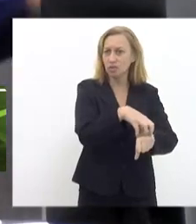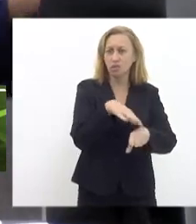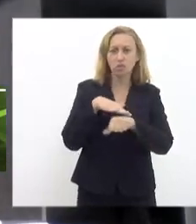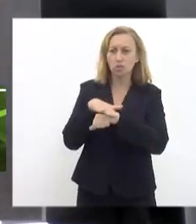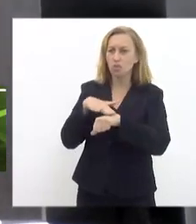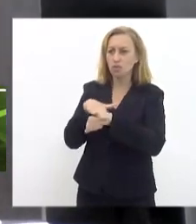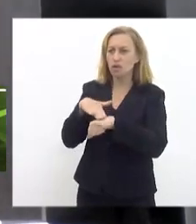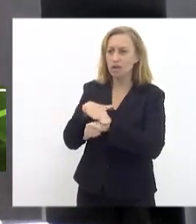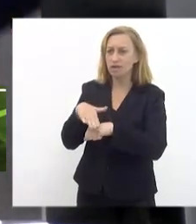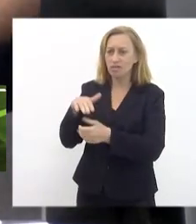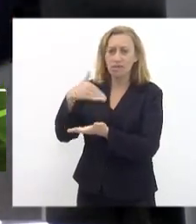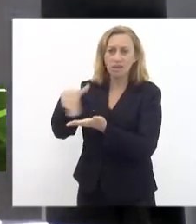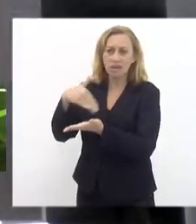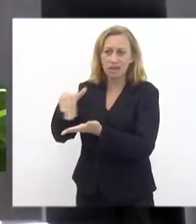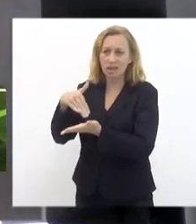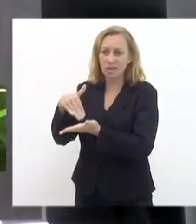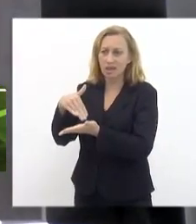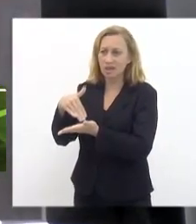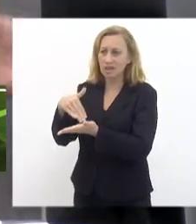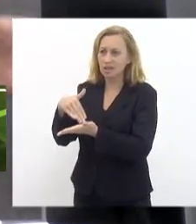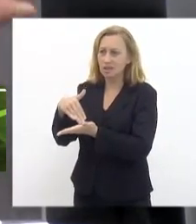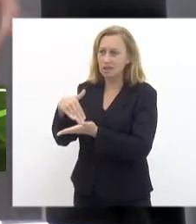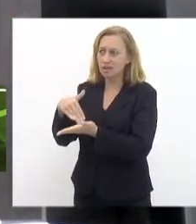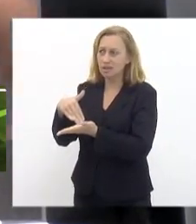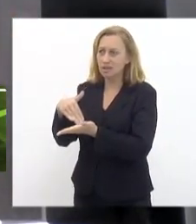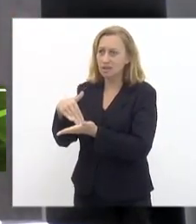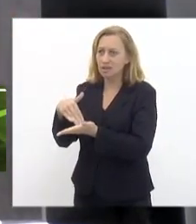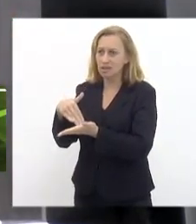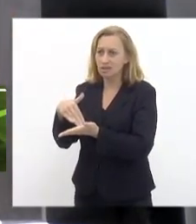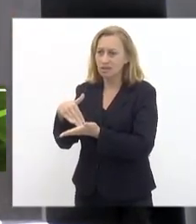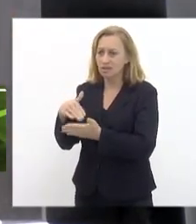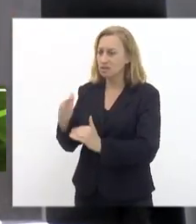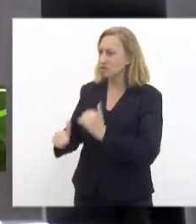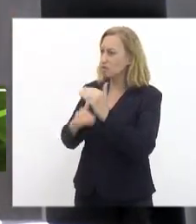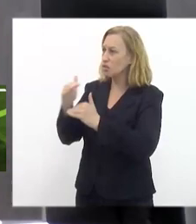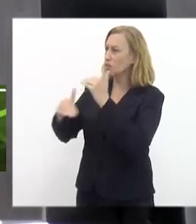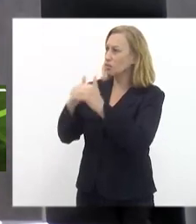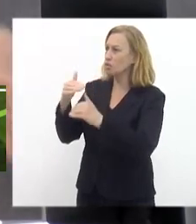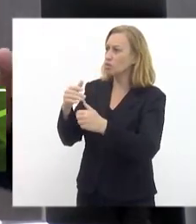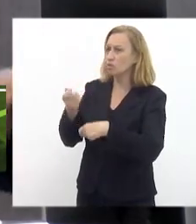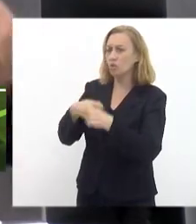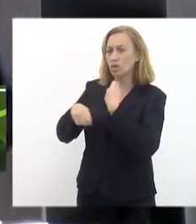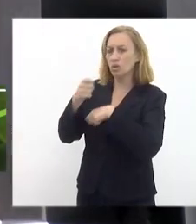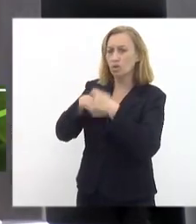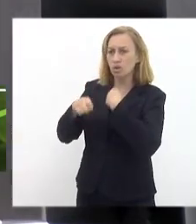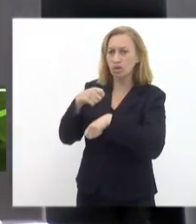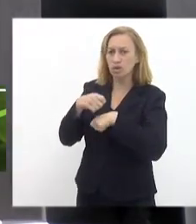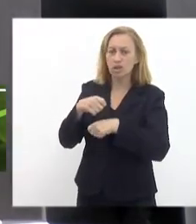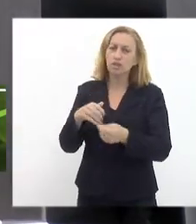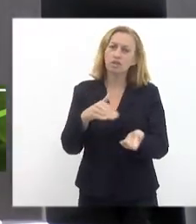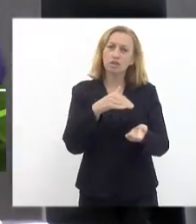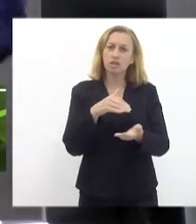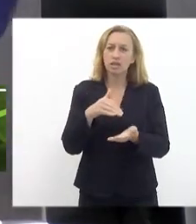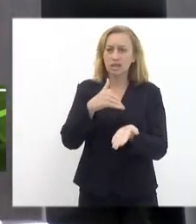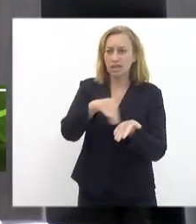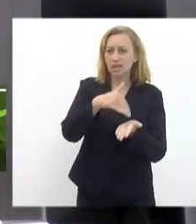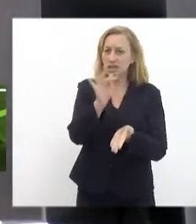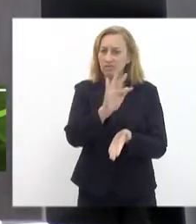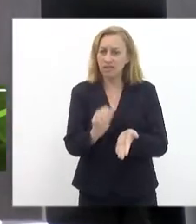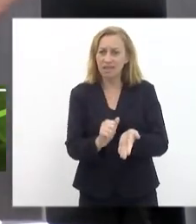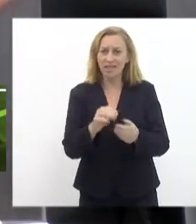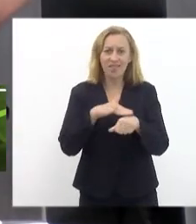conversa com a Secretaria de obras e nem conversa com a secretaria de desenvolvimento econômico nem com a secretaria de fazenda